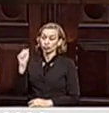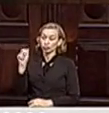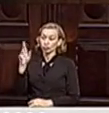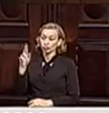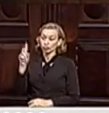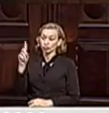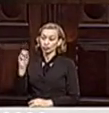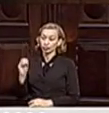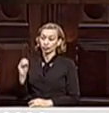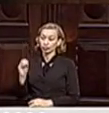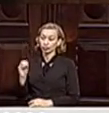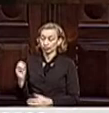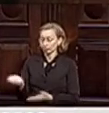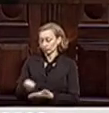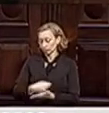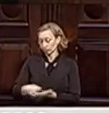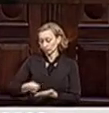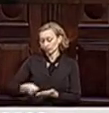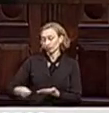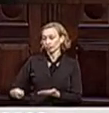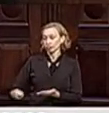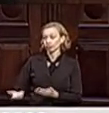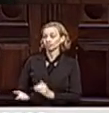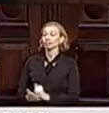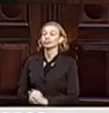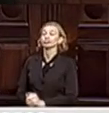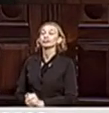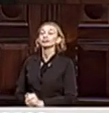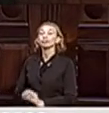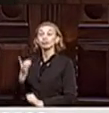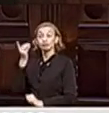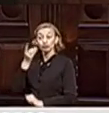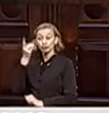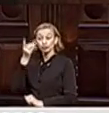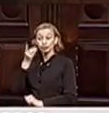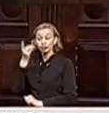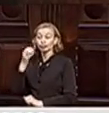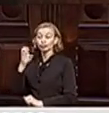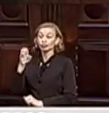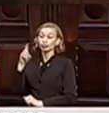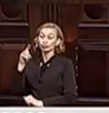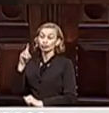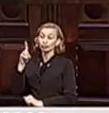A autorização da Câmara. O deputado Eduardo Cunha